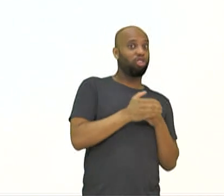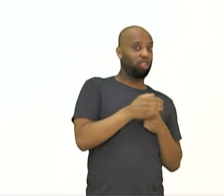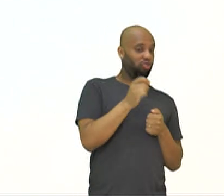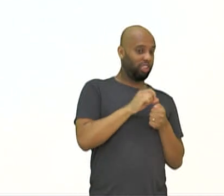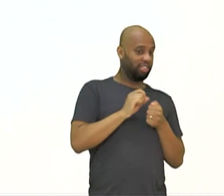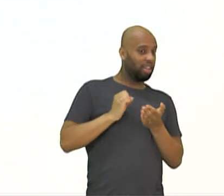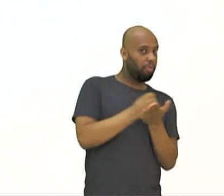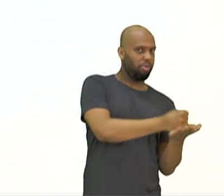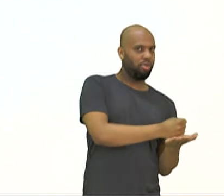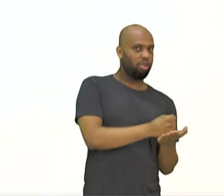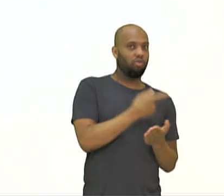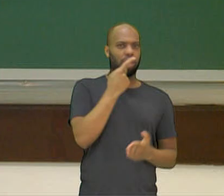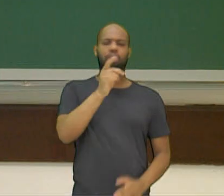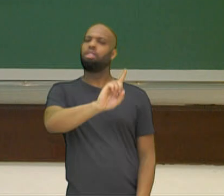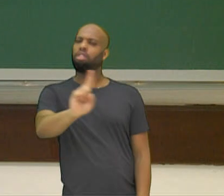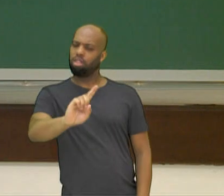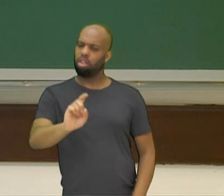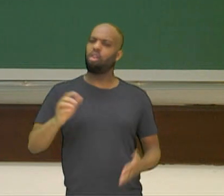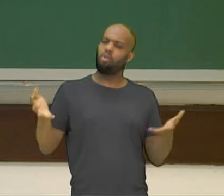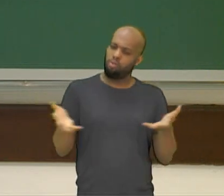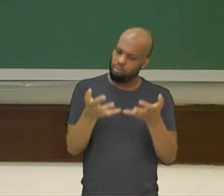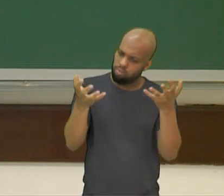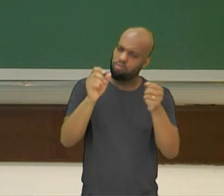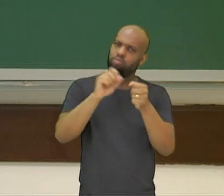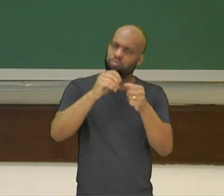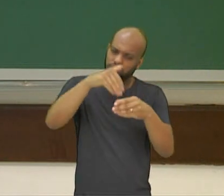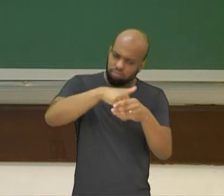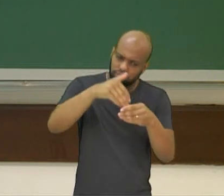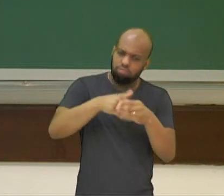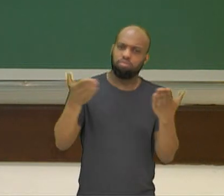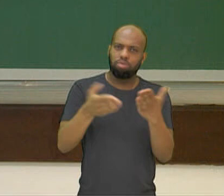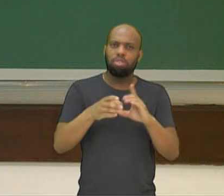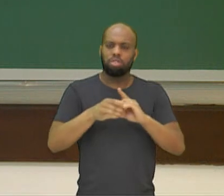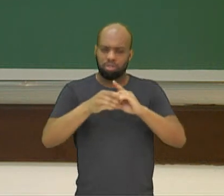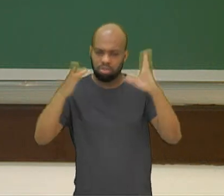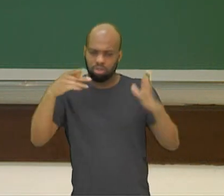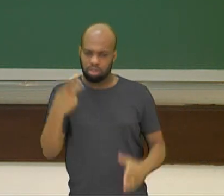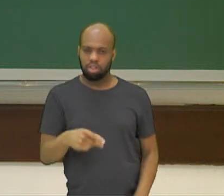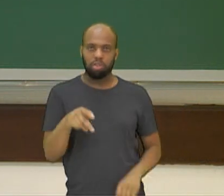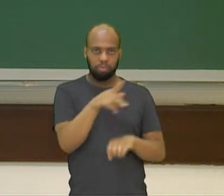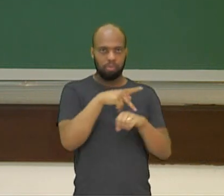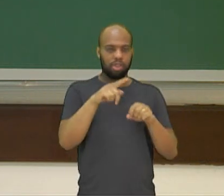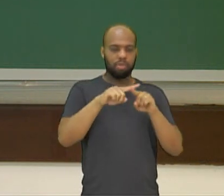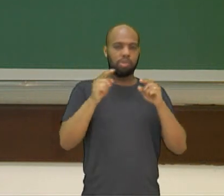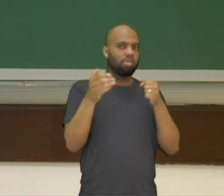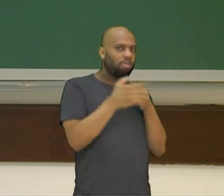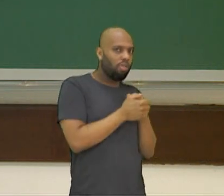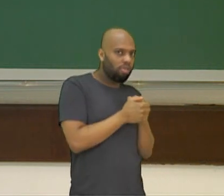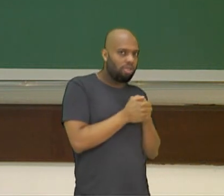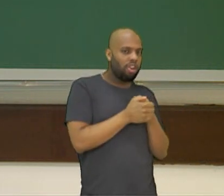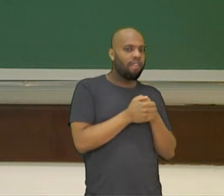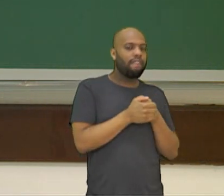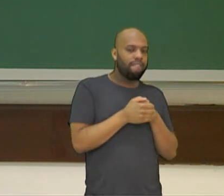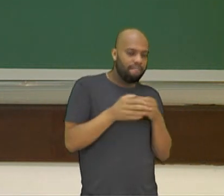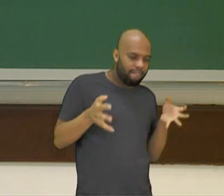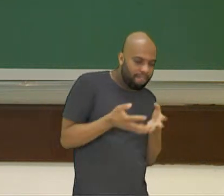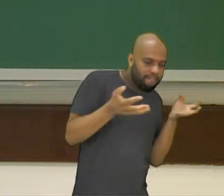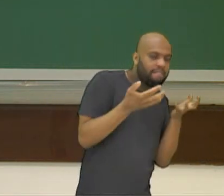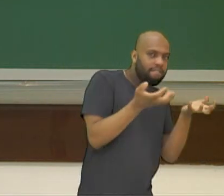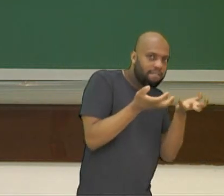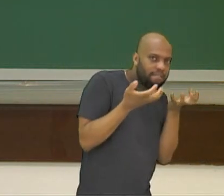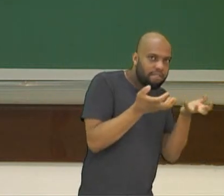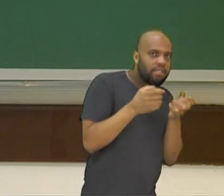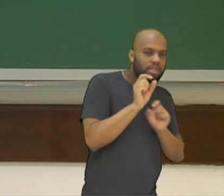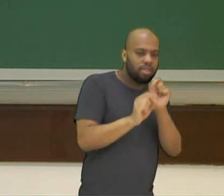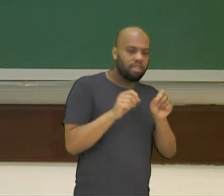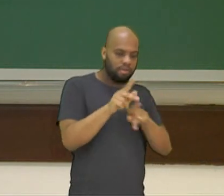mesmo tempo que ele dizia, não, vamos fazer eleição, vamos democratizar o país, em contrapartida, ele meio que fazia